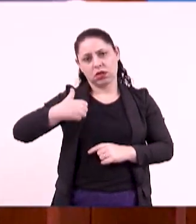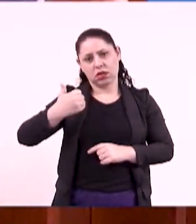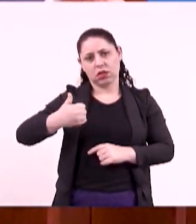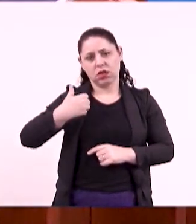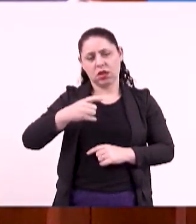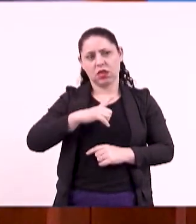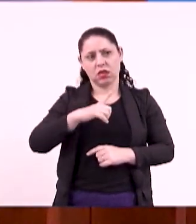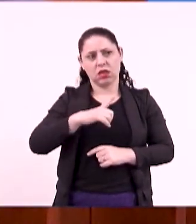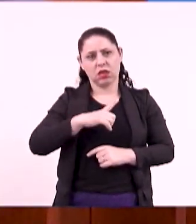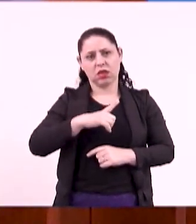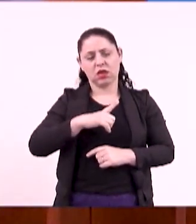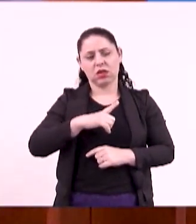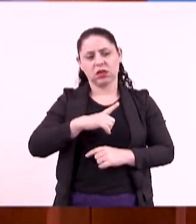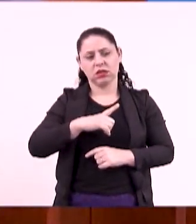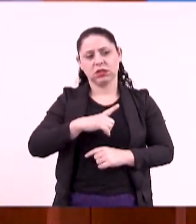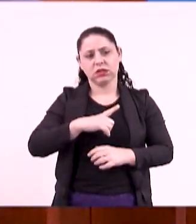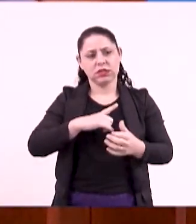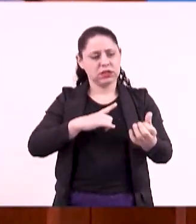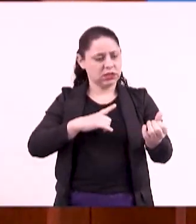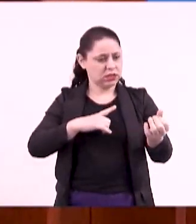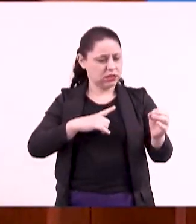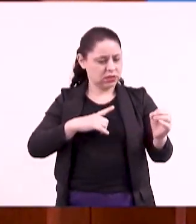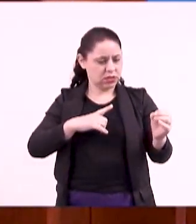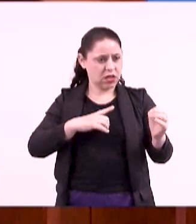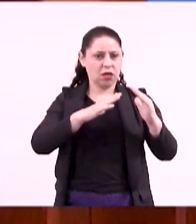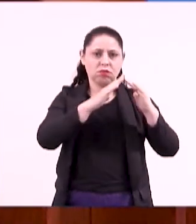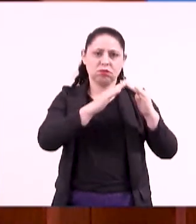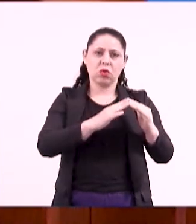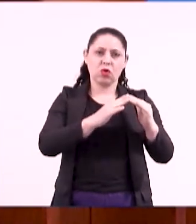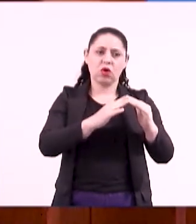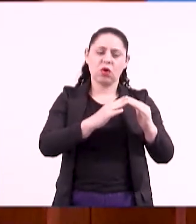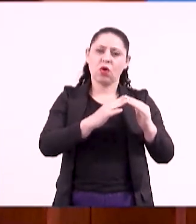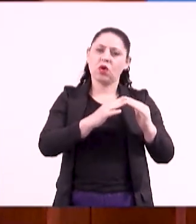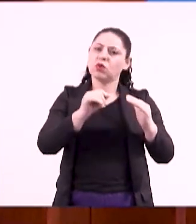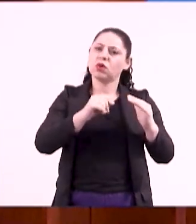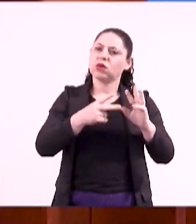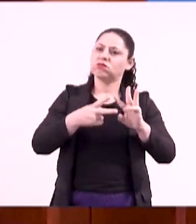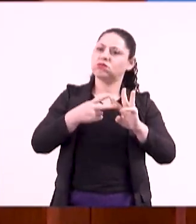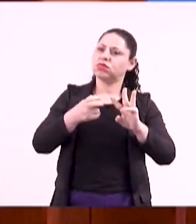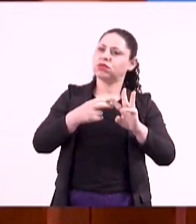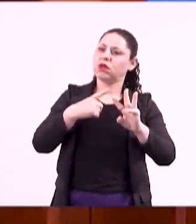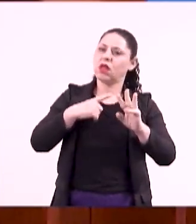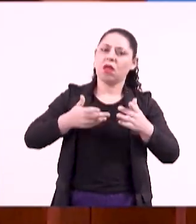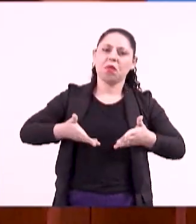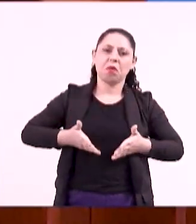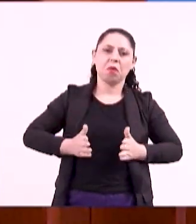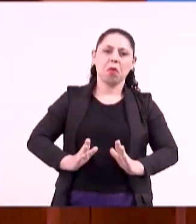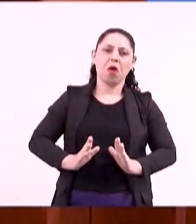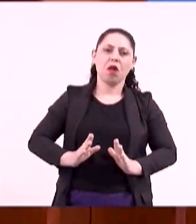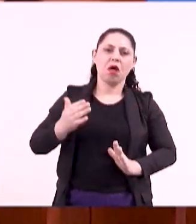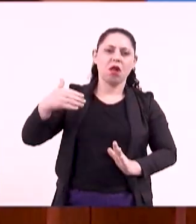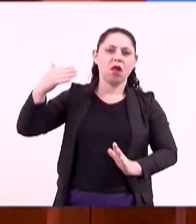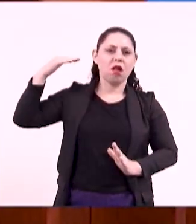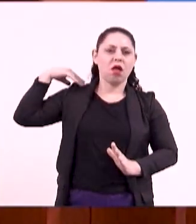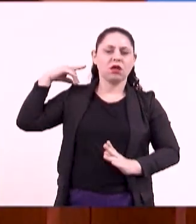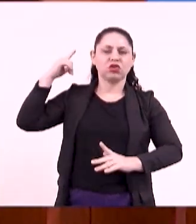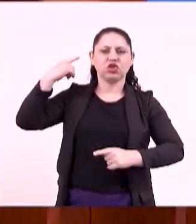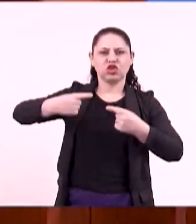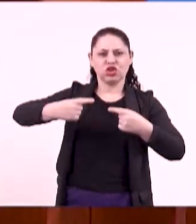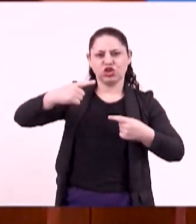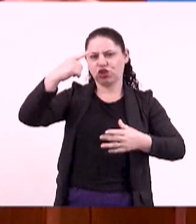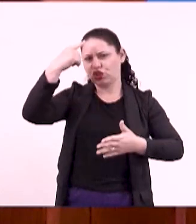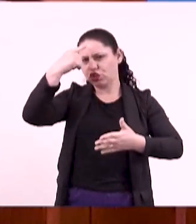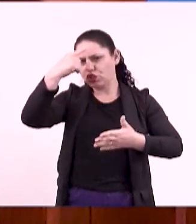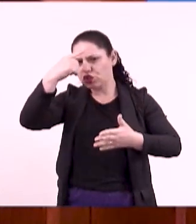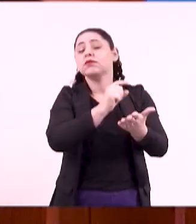com 60 que moram no local, e índio com 16 anos, 17 anos, que nasceu outro dia, discutindo pelo